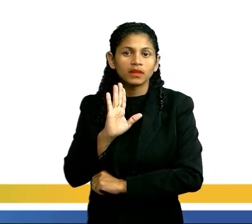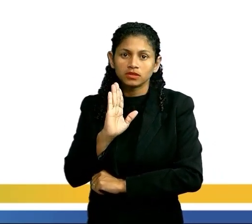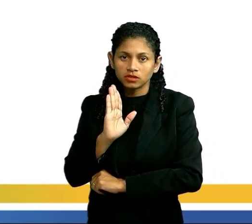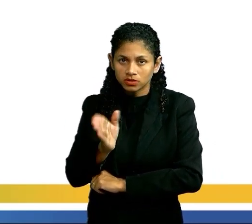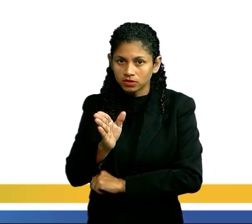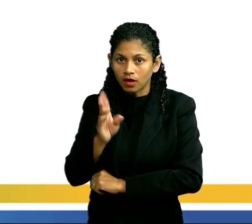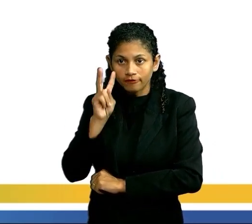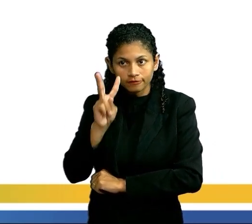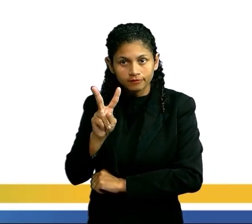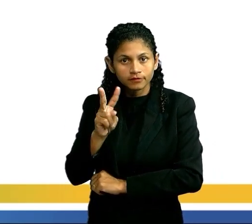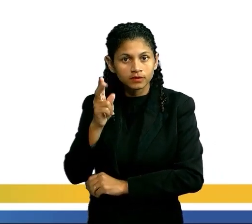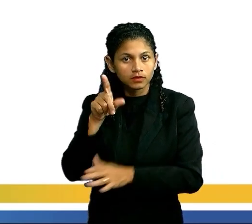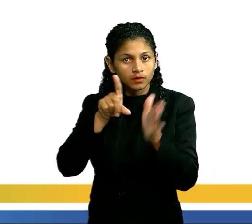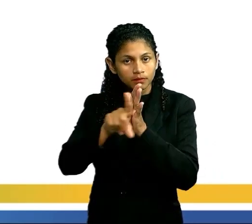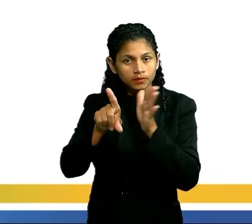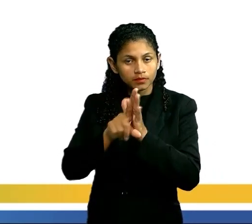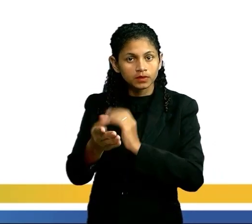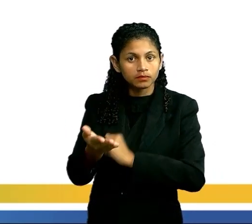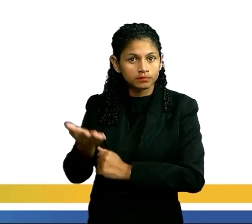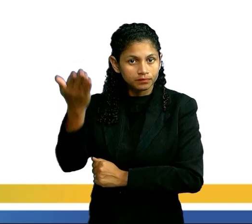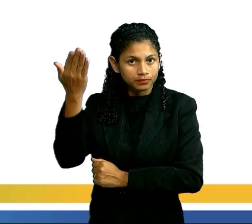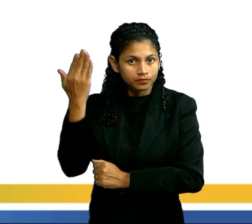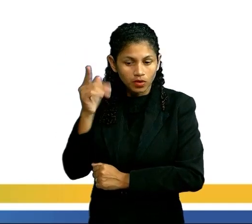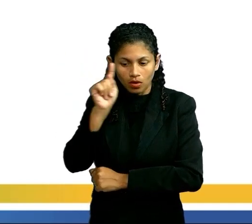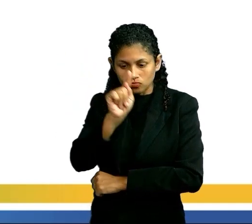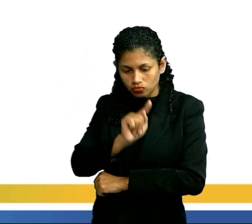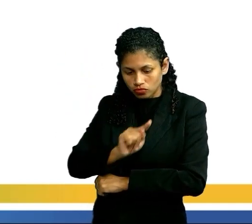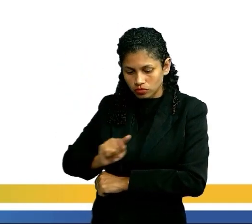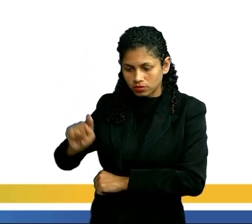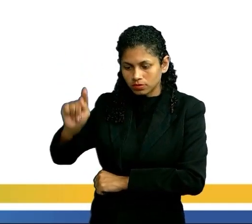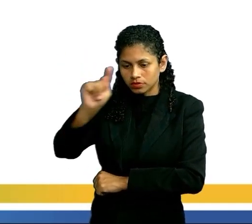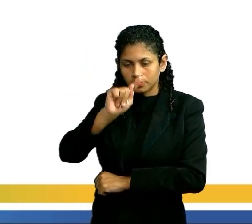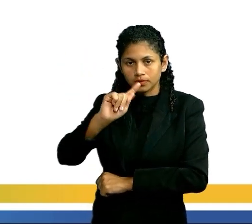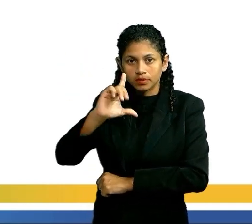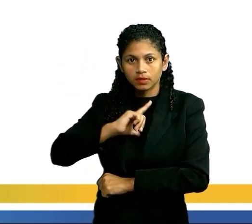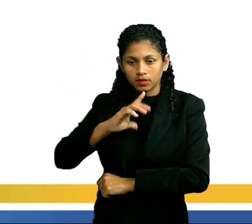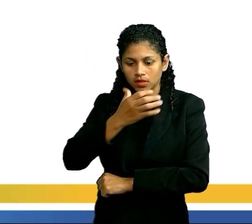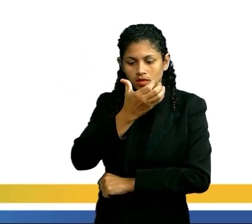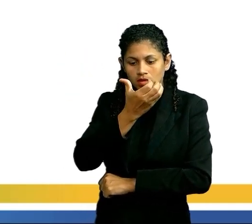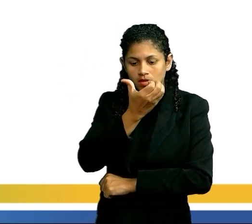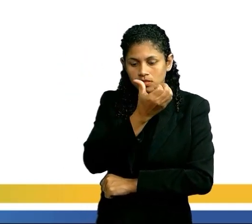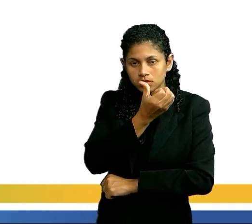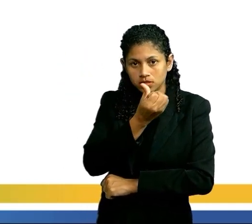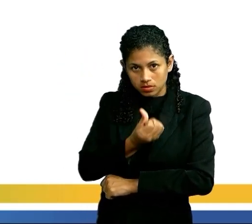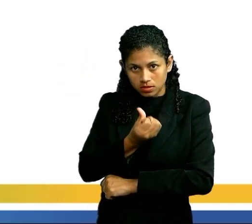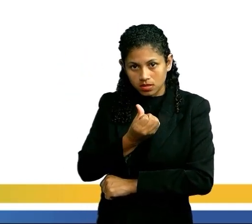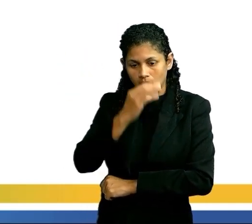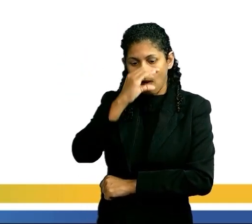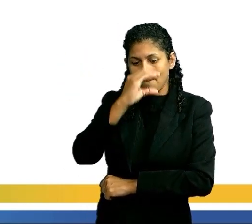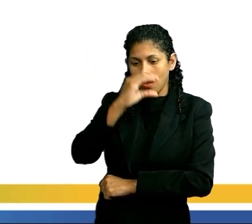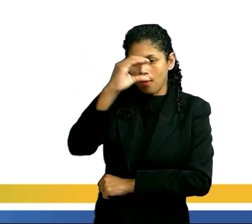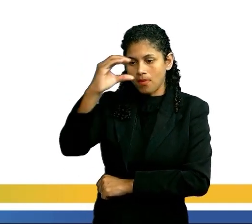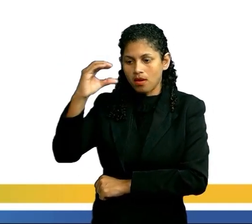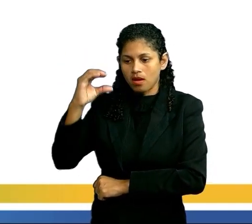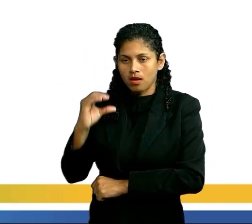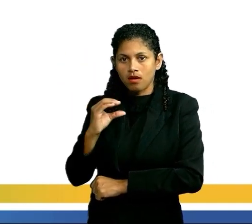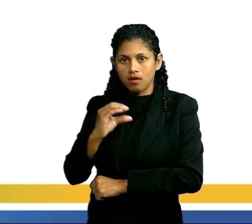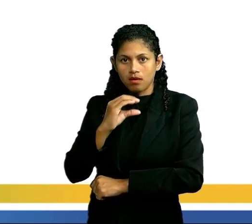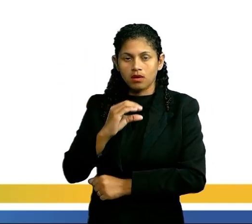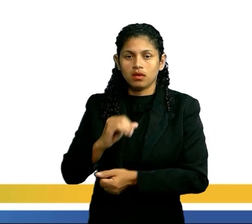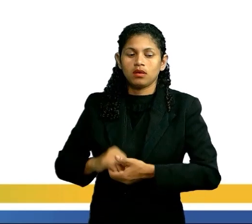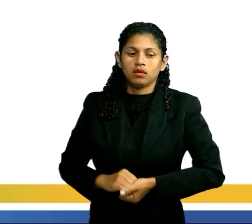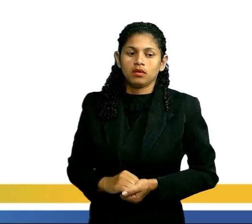questão anterior. É um ciclo feito de 6 carbonos com duplas e simples alternadas.